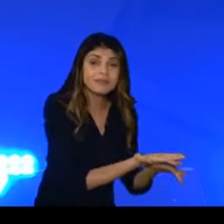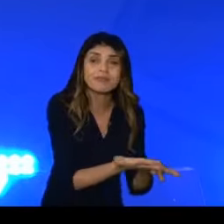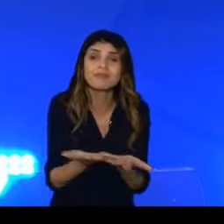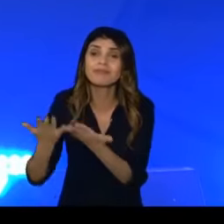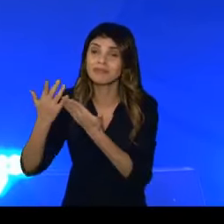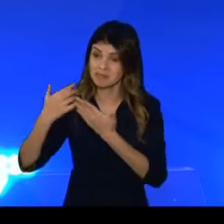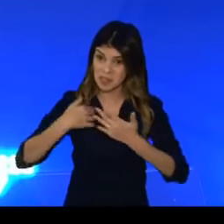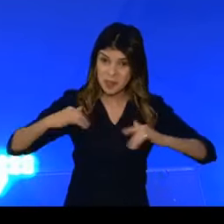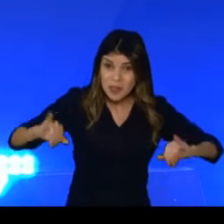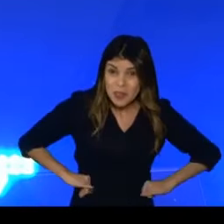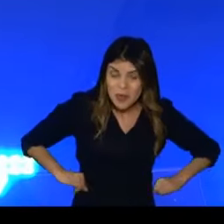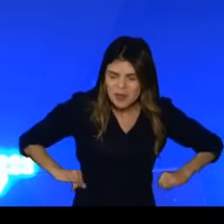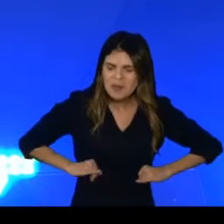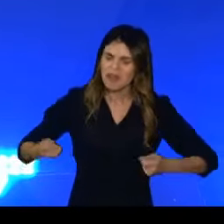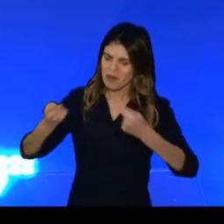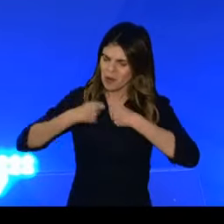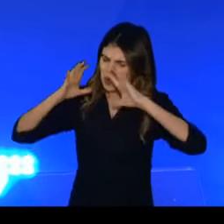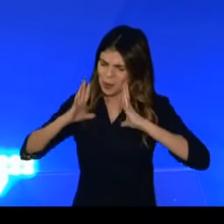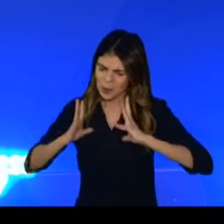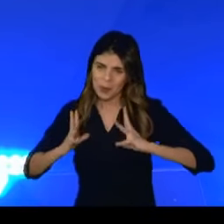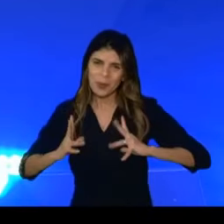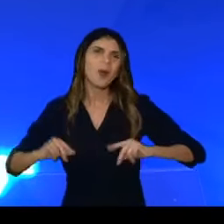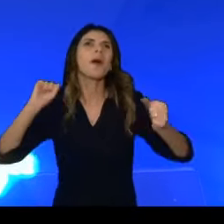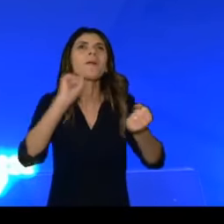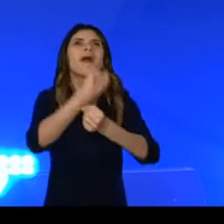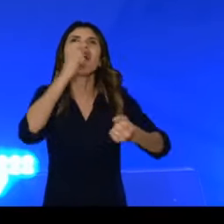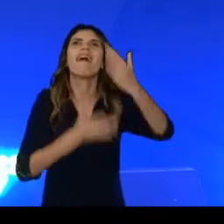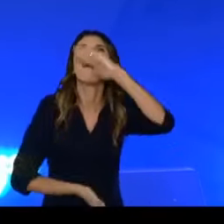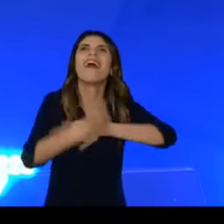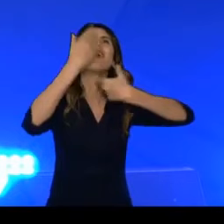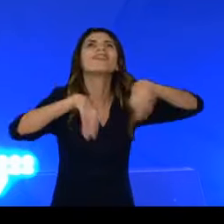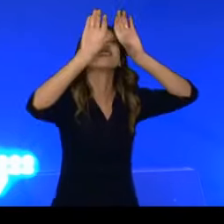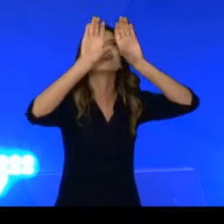de dor, liberou minha entrada.